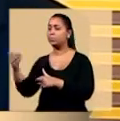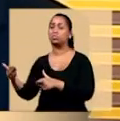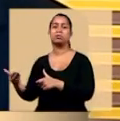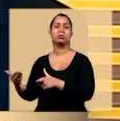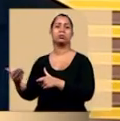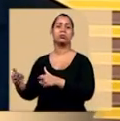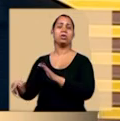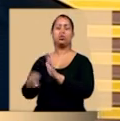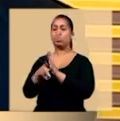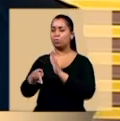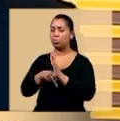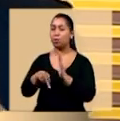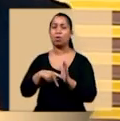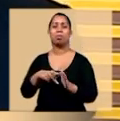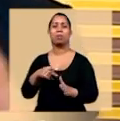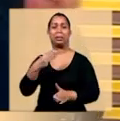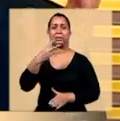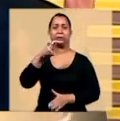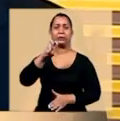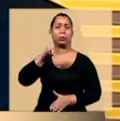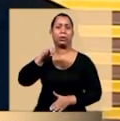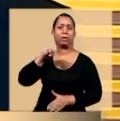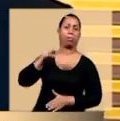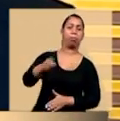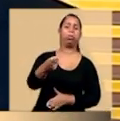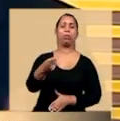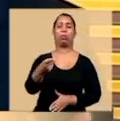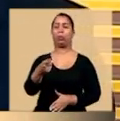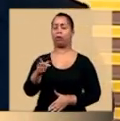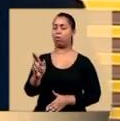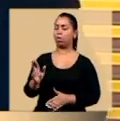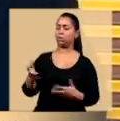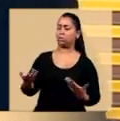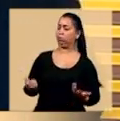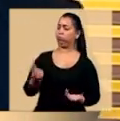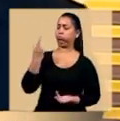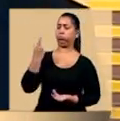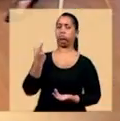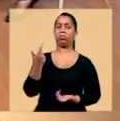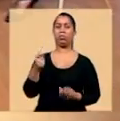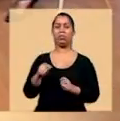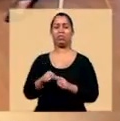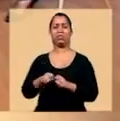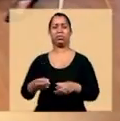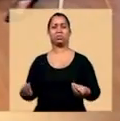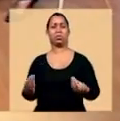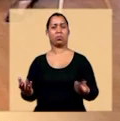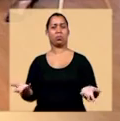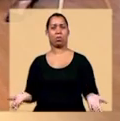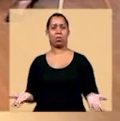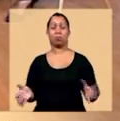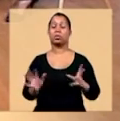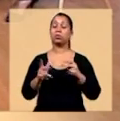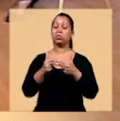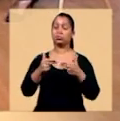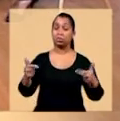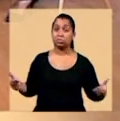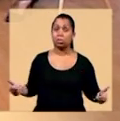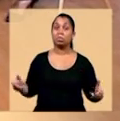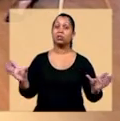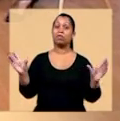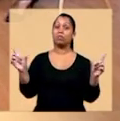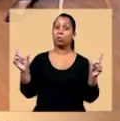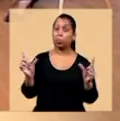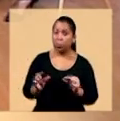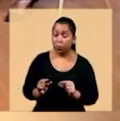com um pedido de dano moral de 350 mil reais, ele diz, olha, como é que eu vou fazer, eu vou quebrar. Quer dizer, todo esse efeito,